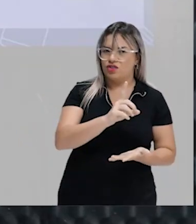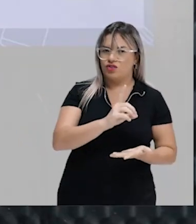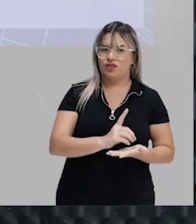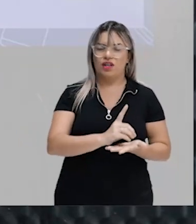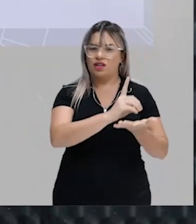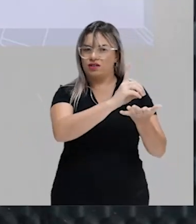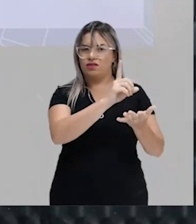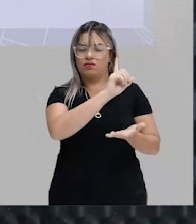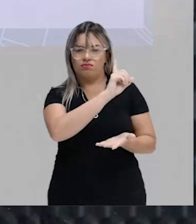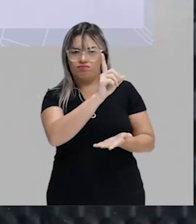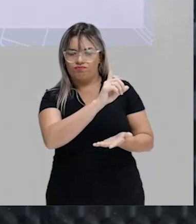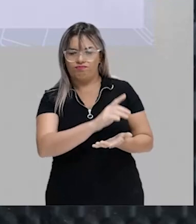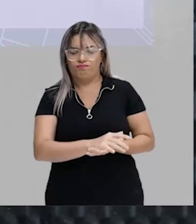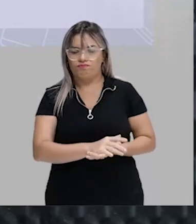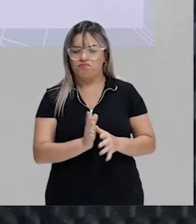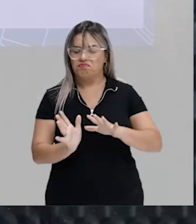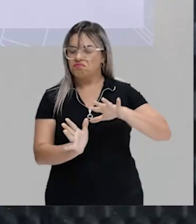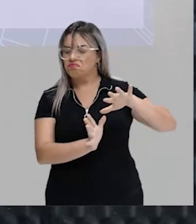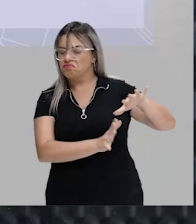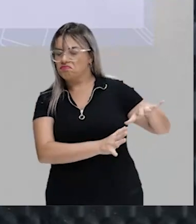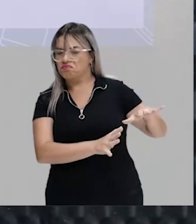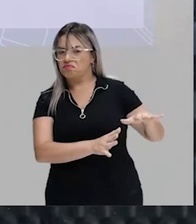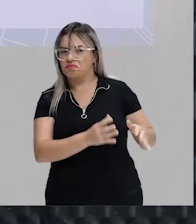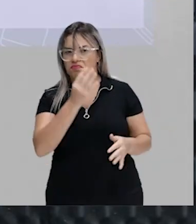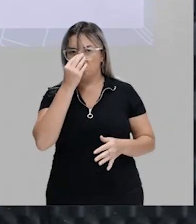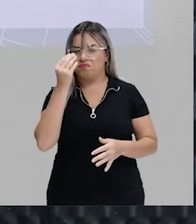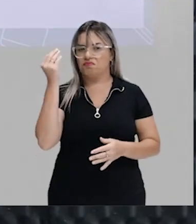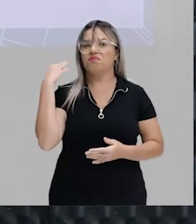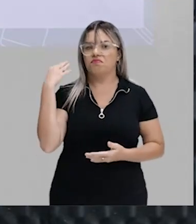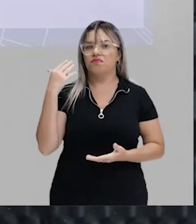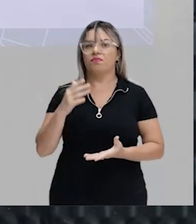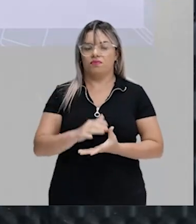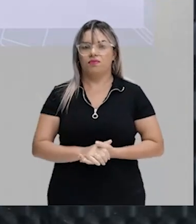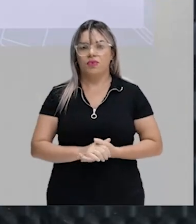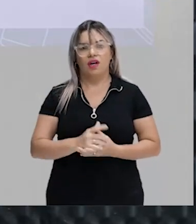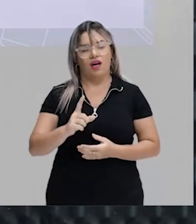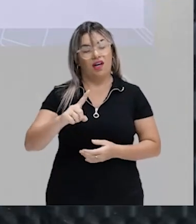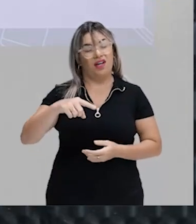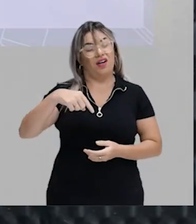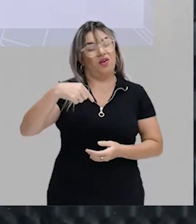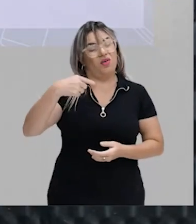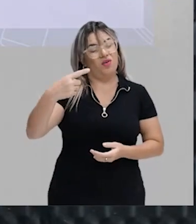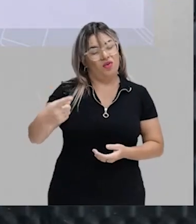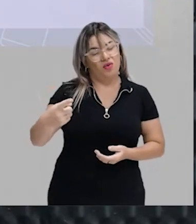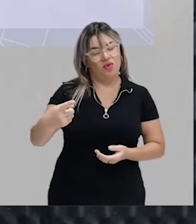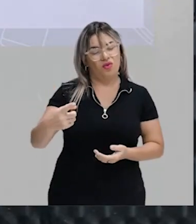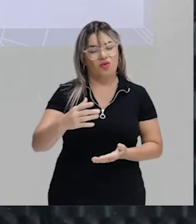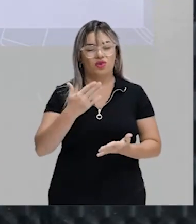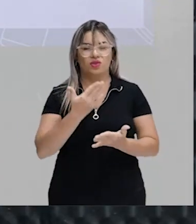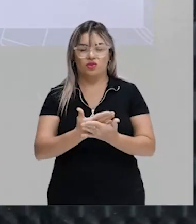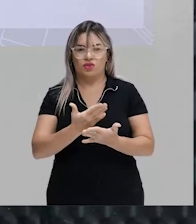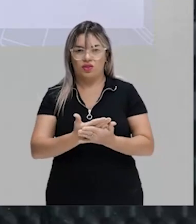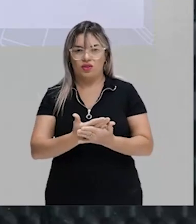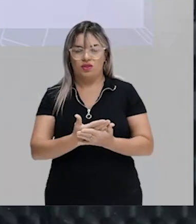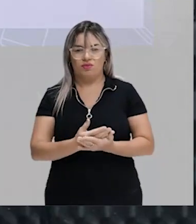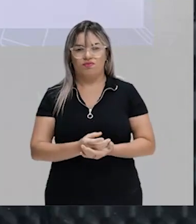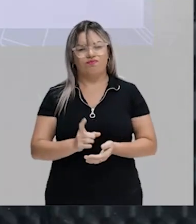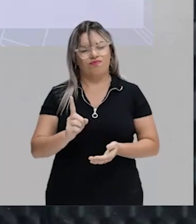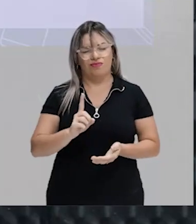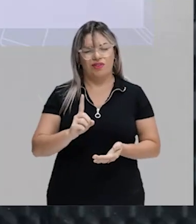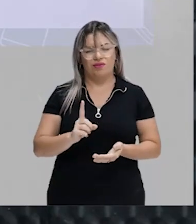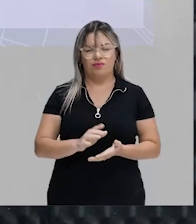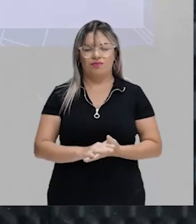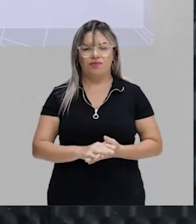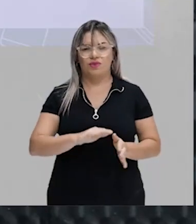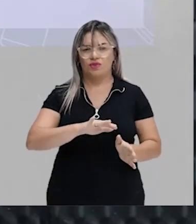refutar essa premissa, tá bom? Então aí a gente entra num outro assunto que envolve religião, ponto de vista, e não é o caso da nossa